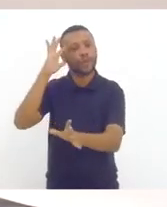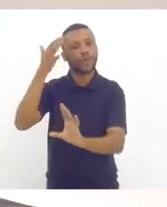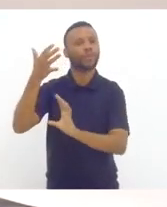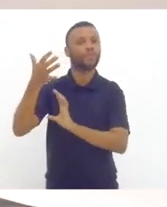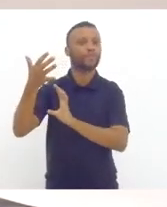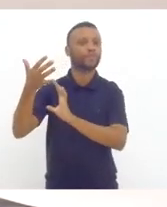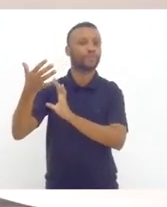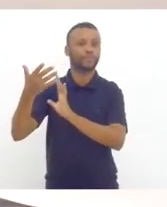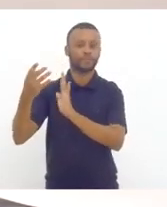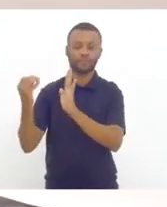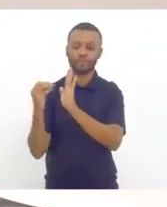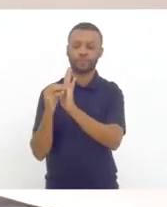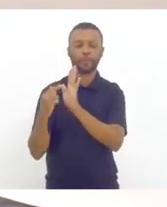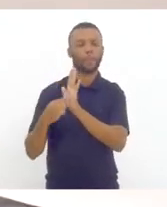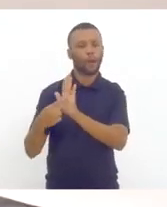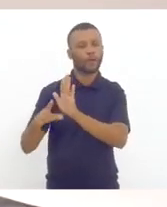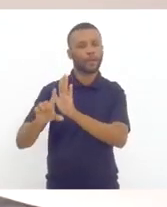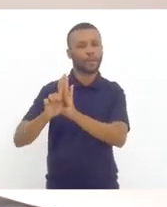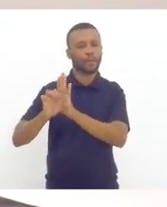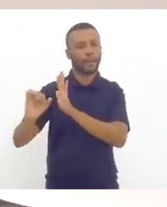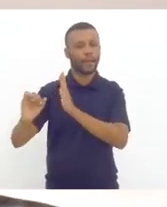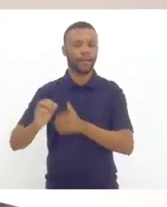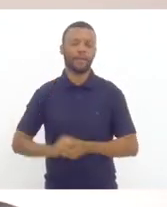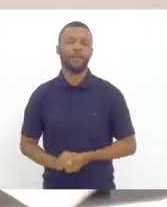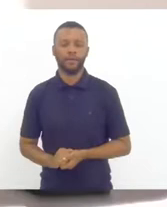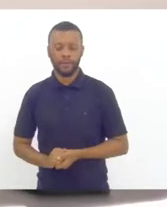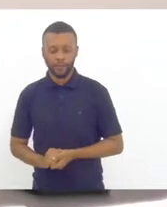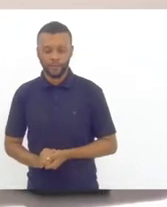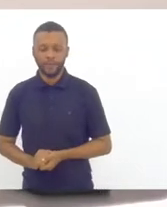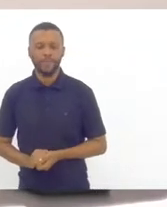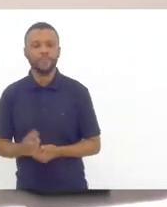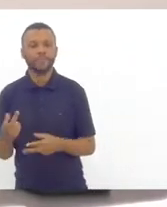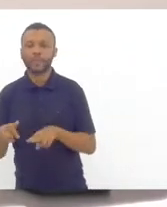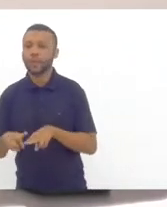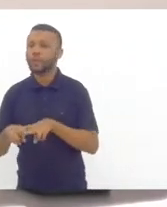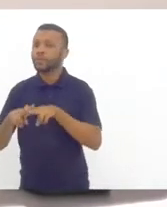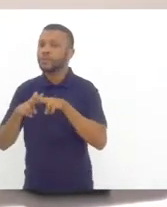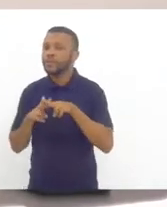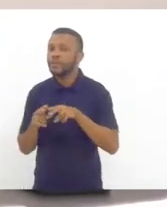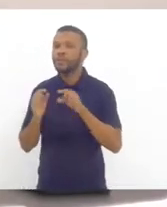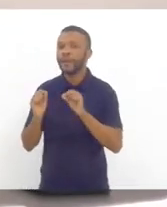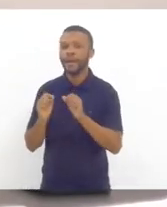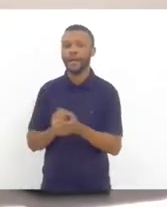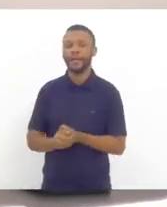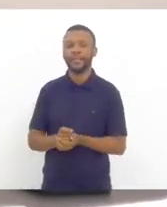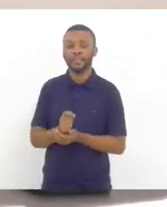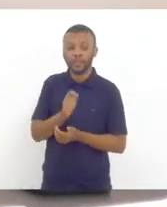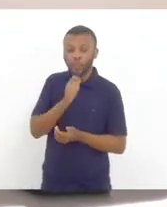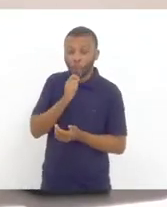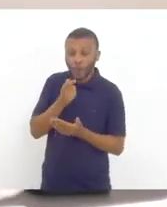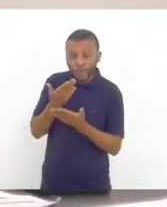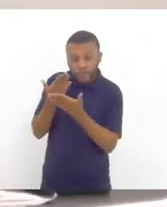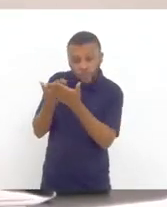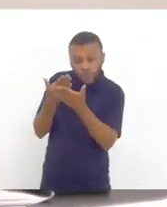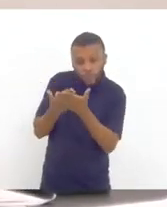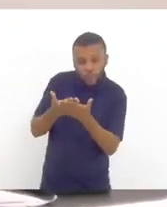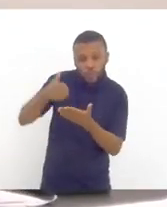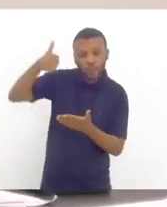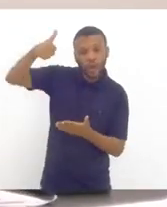em legislação, razão pela qual, sem estudos, sem